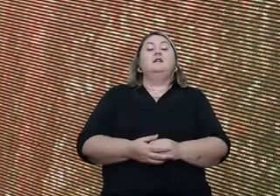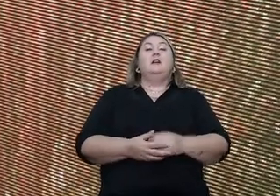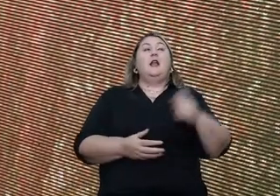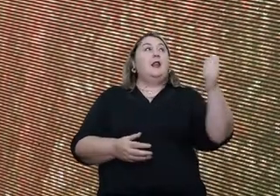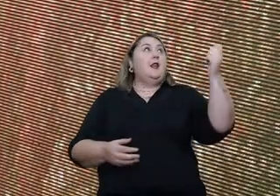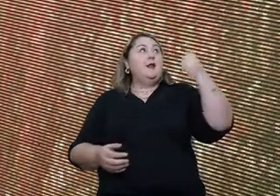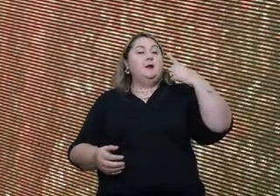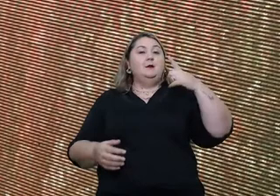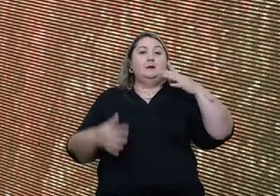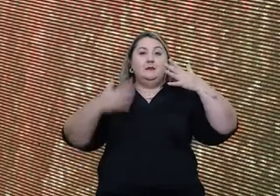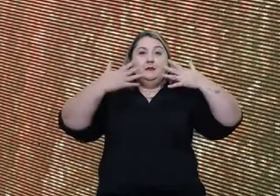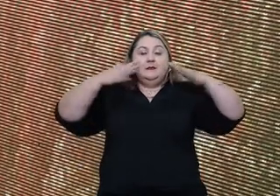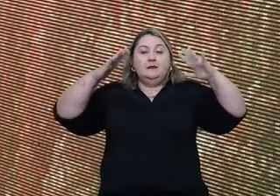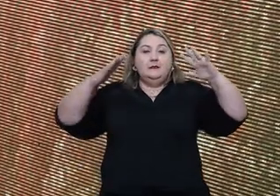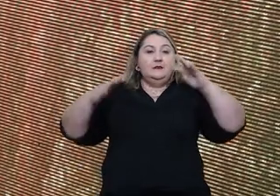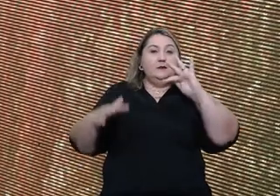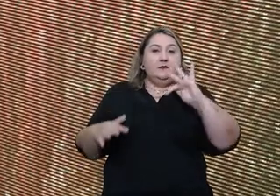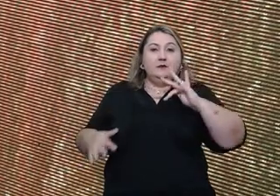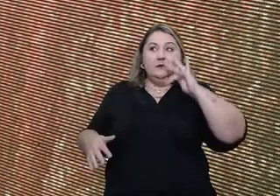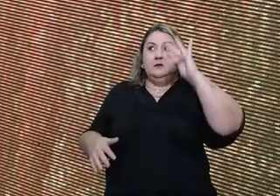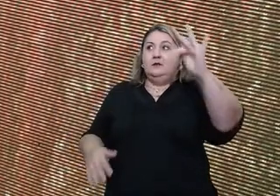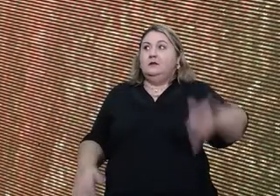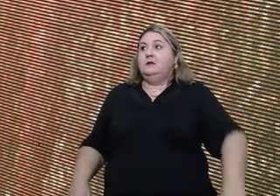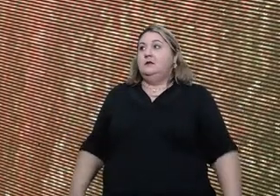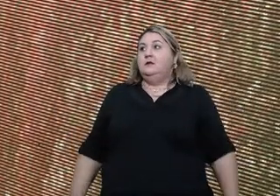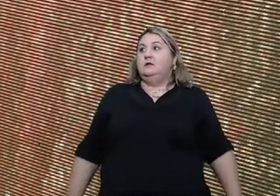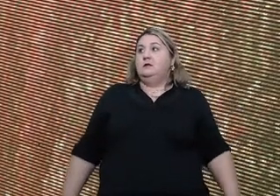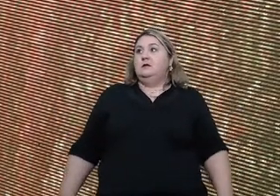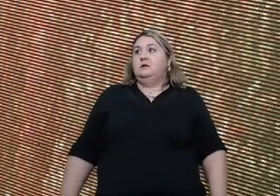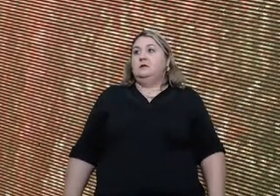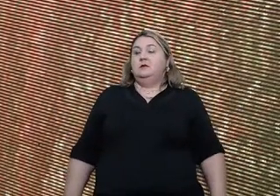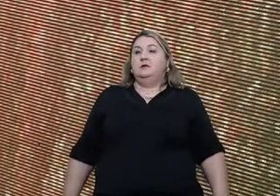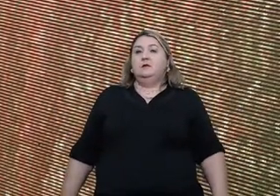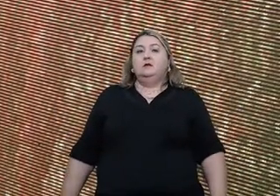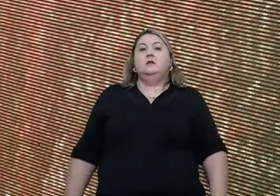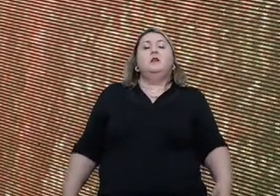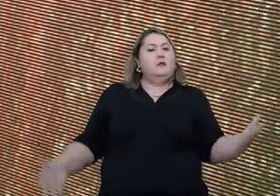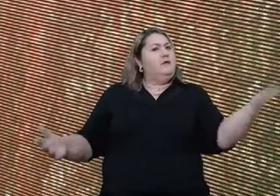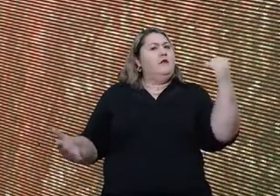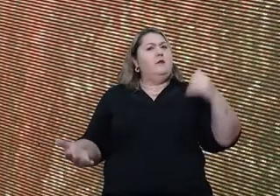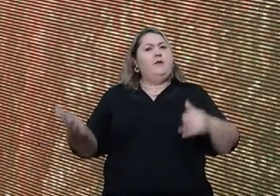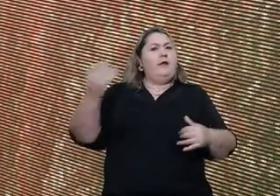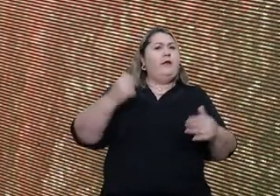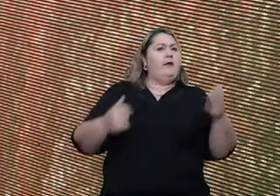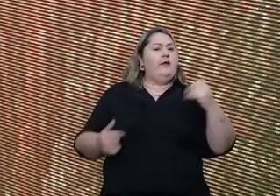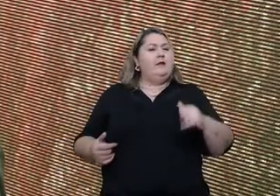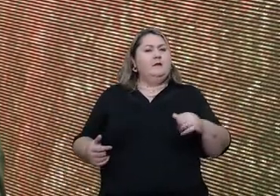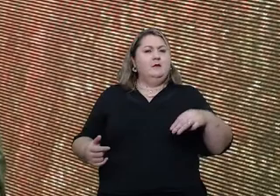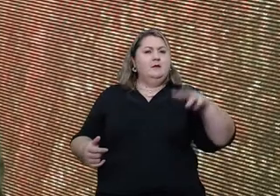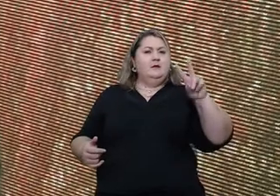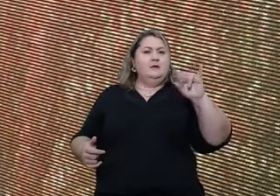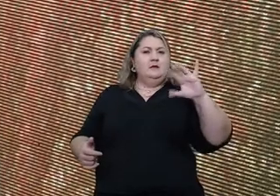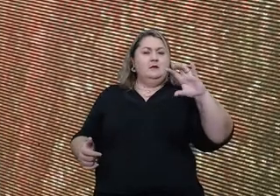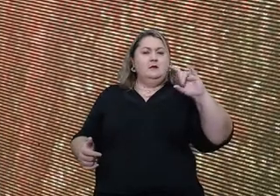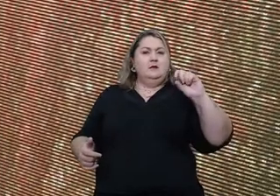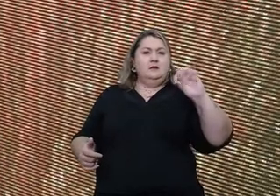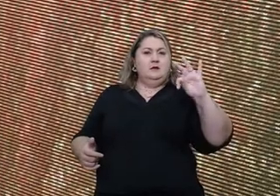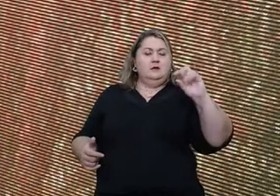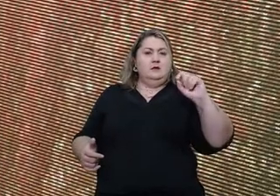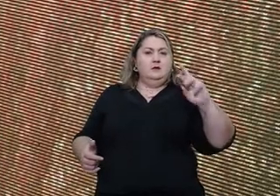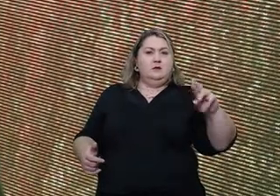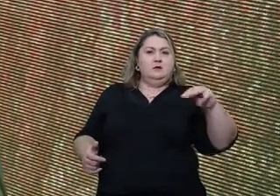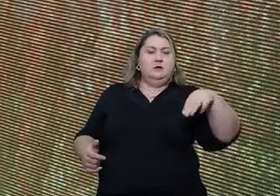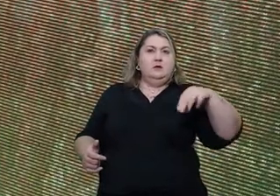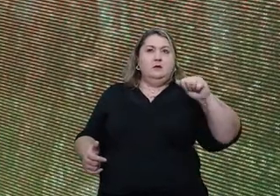começa a brilhar cada vez mais forte nas nossas vidas. Bora então, Vitor e Malu com